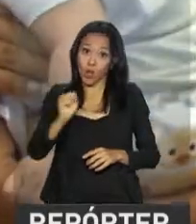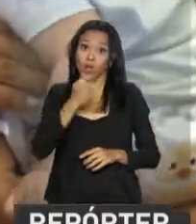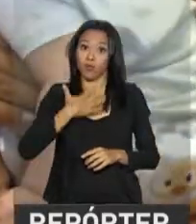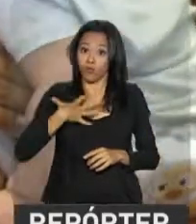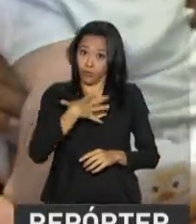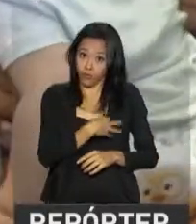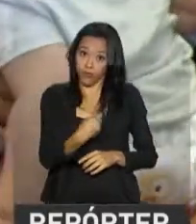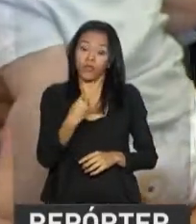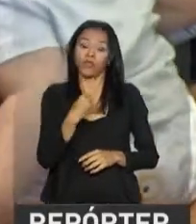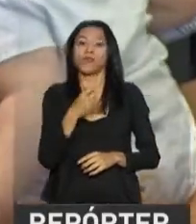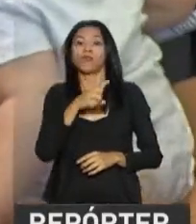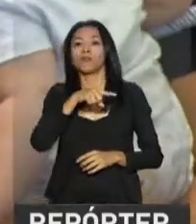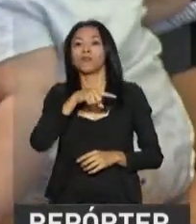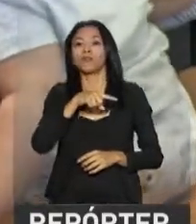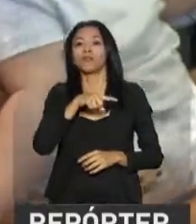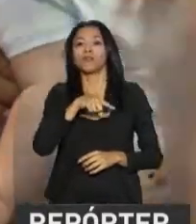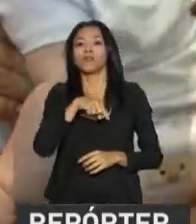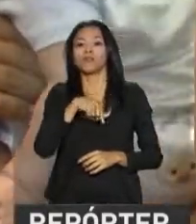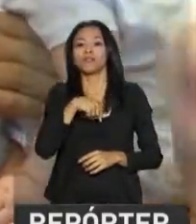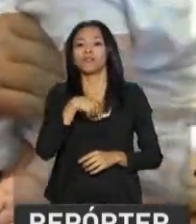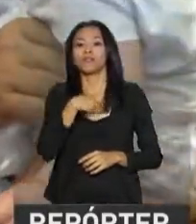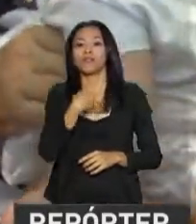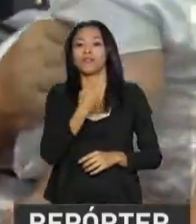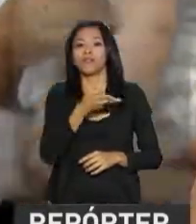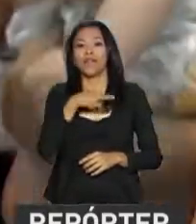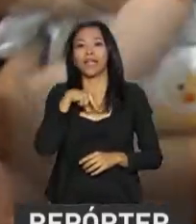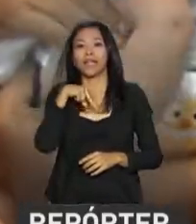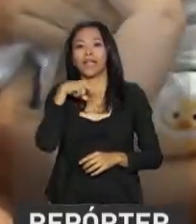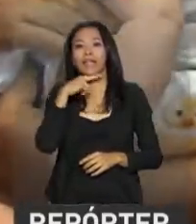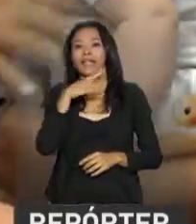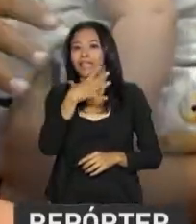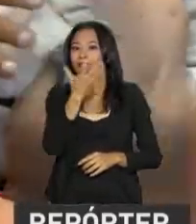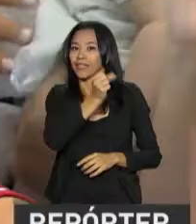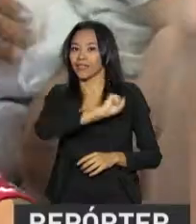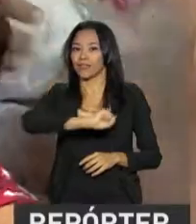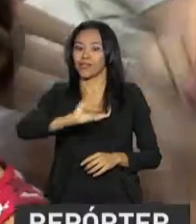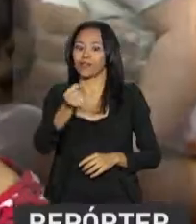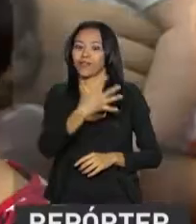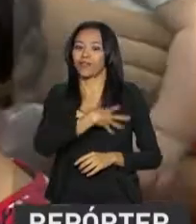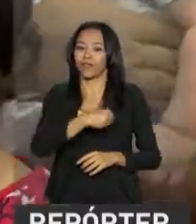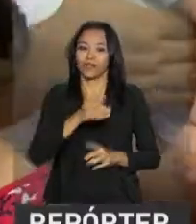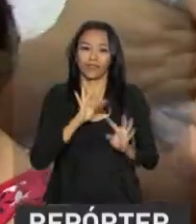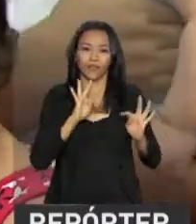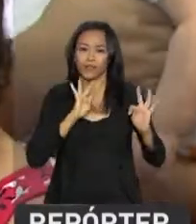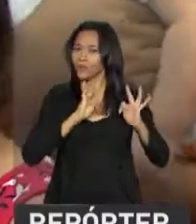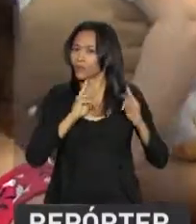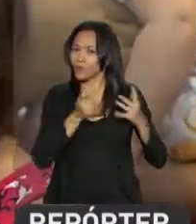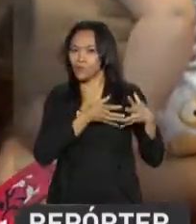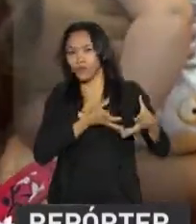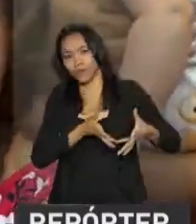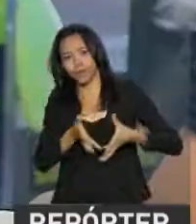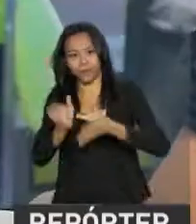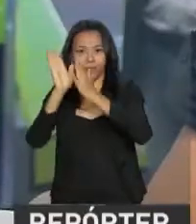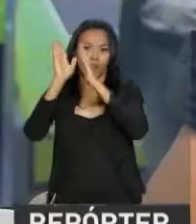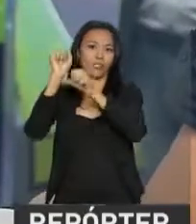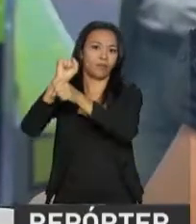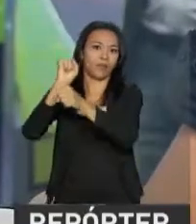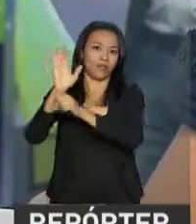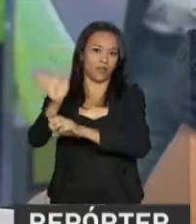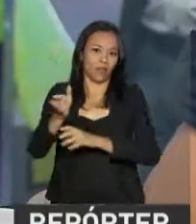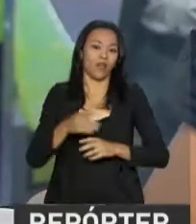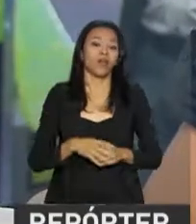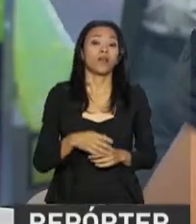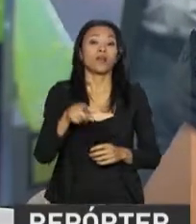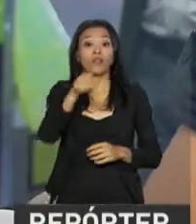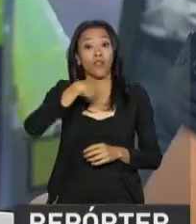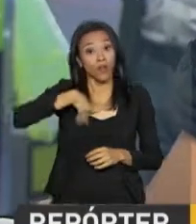filho e a neta da sogra do meu filho. E eles já estão lá no Rio Grande do Norte esperando a gente. Vamos para João